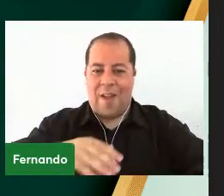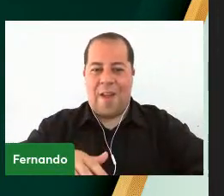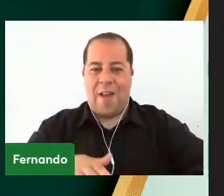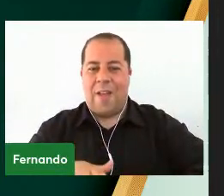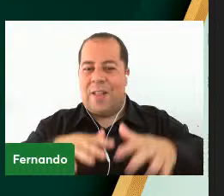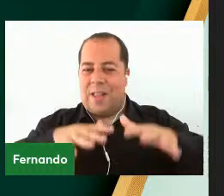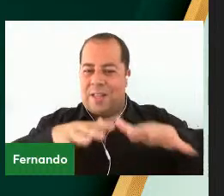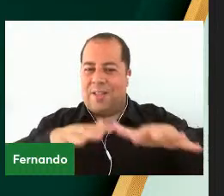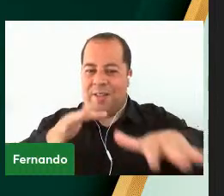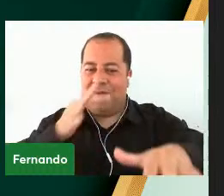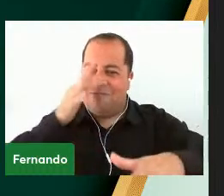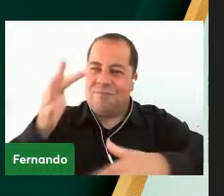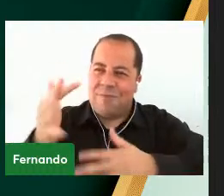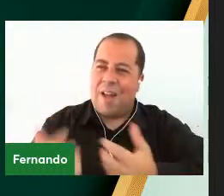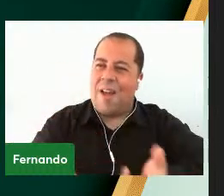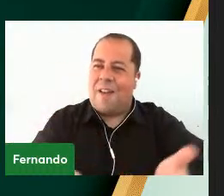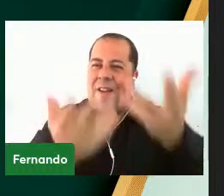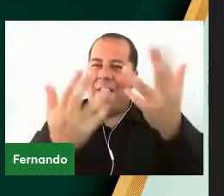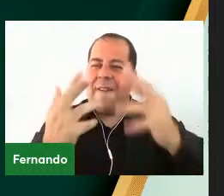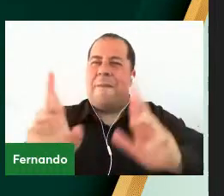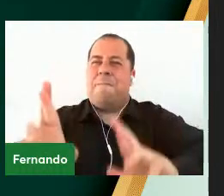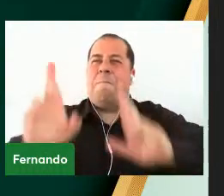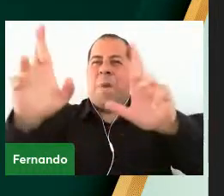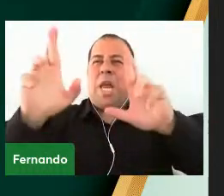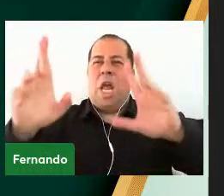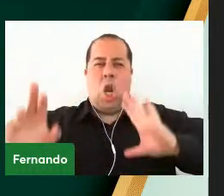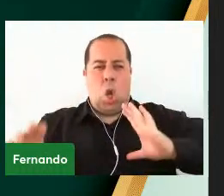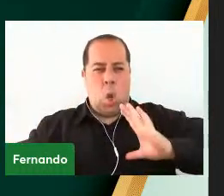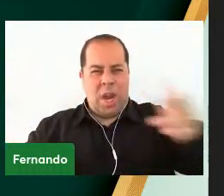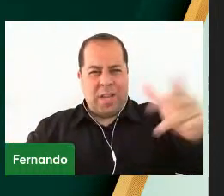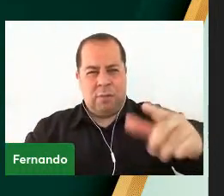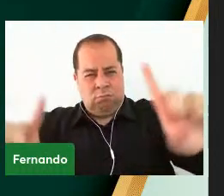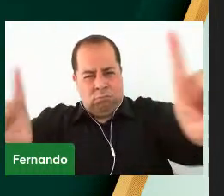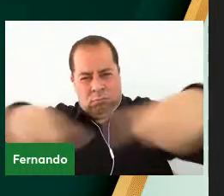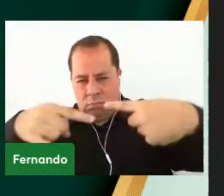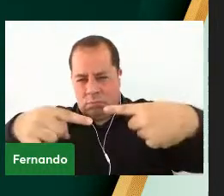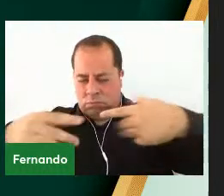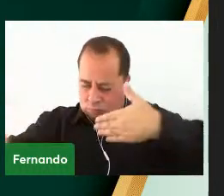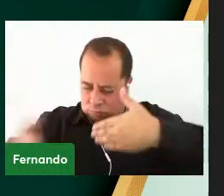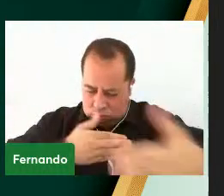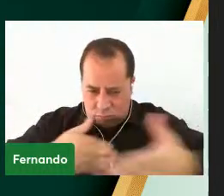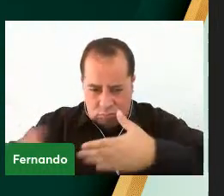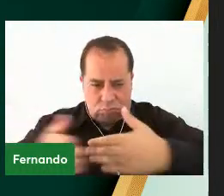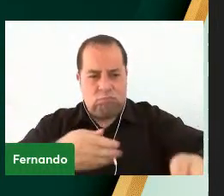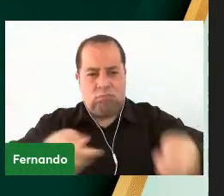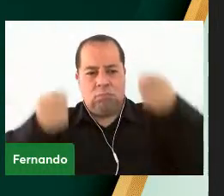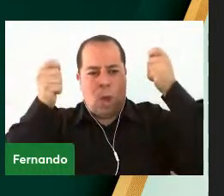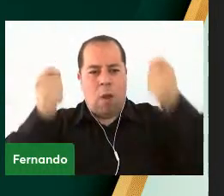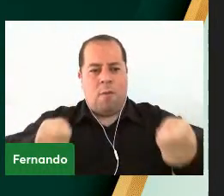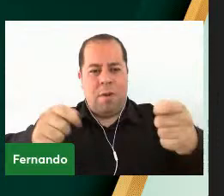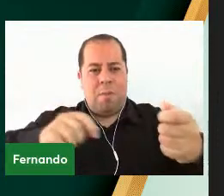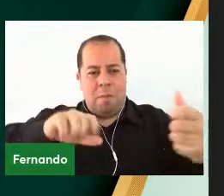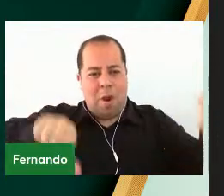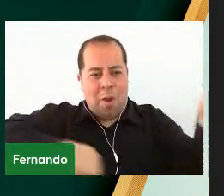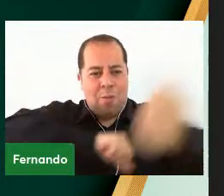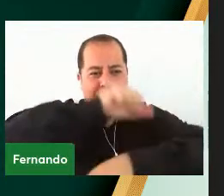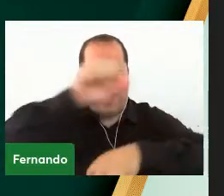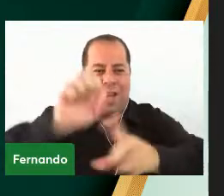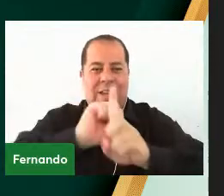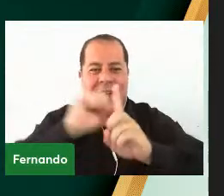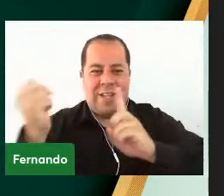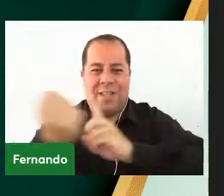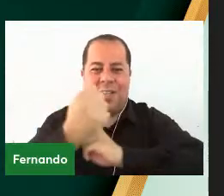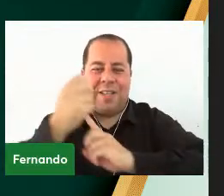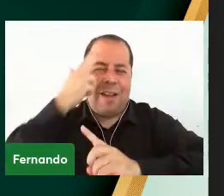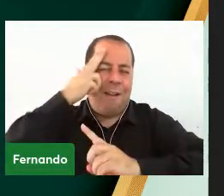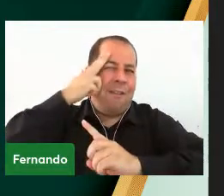primavera lhes traga muita esperança e coragem para os desafios da vida e para a transformação dessa sociedade. Para realizar os